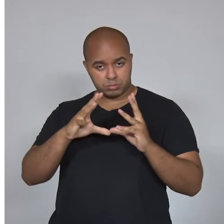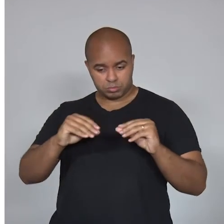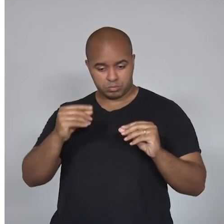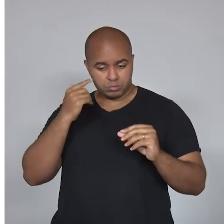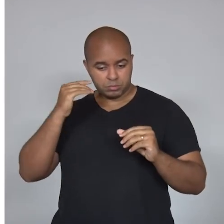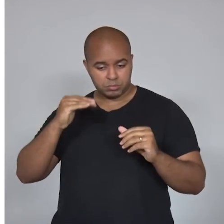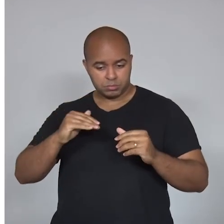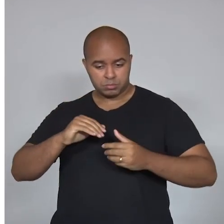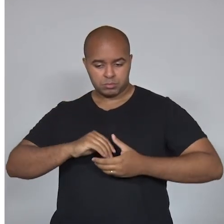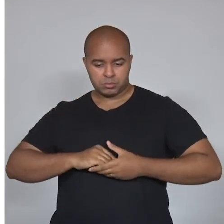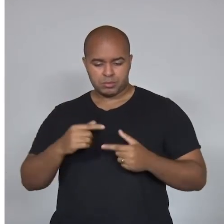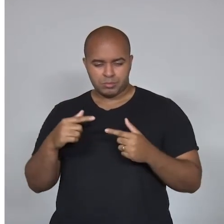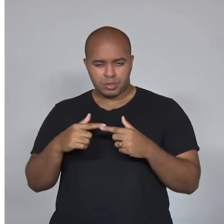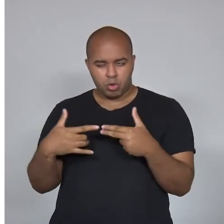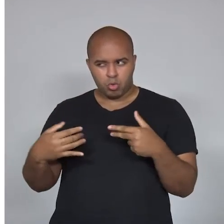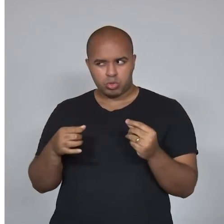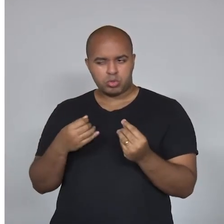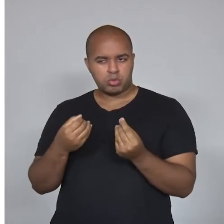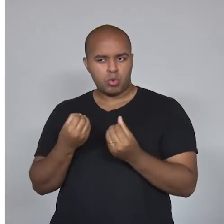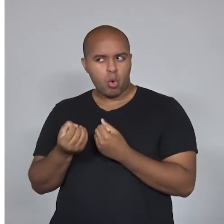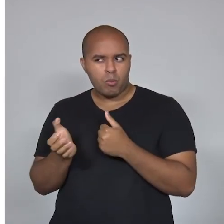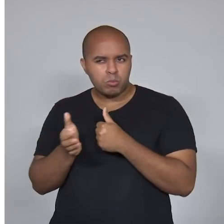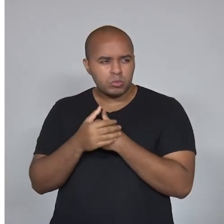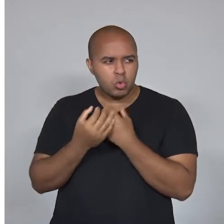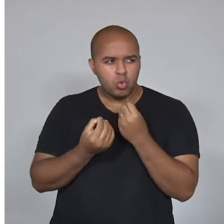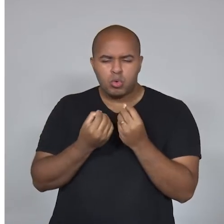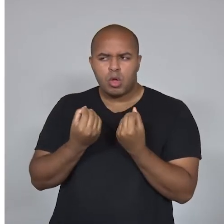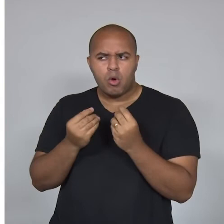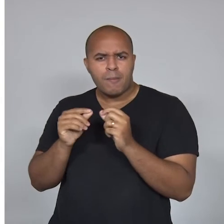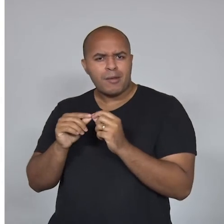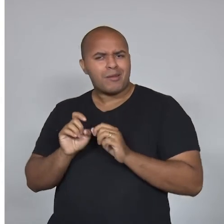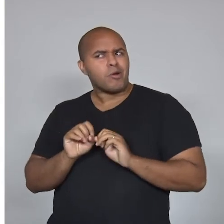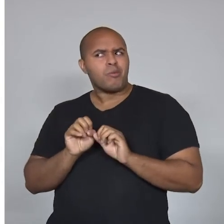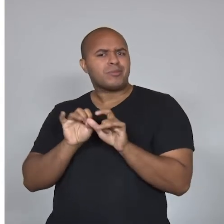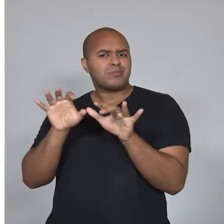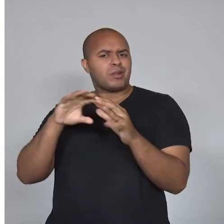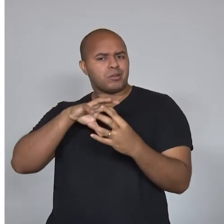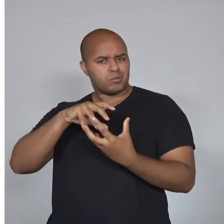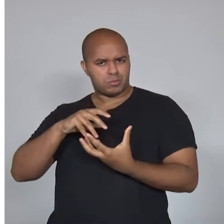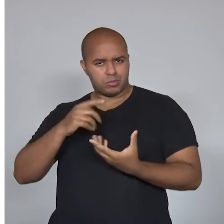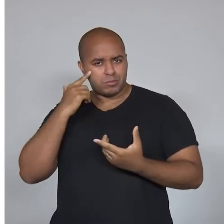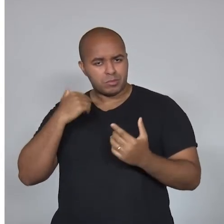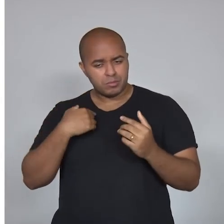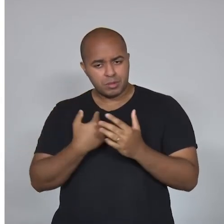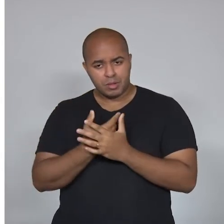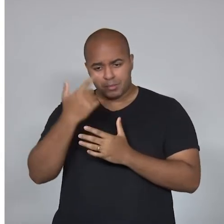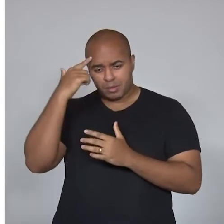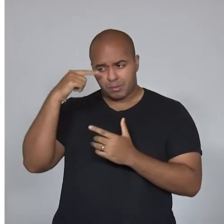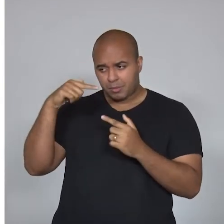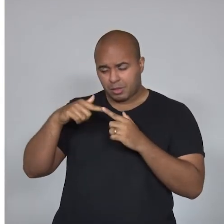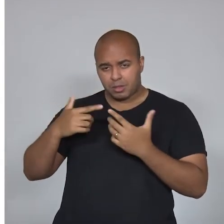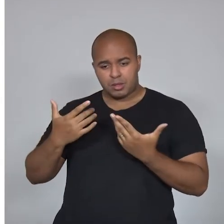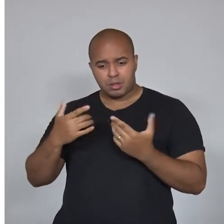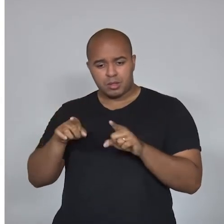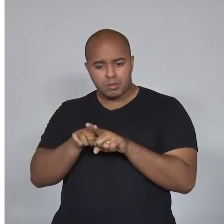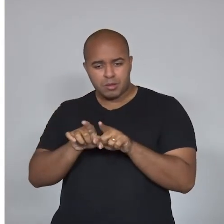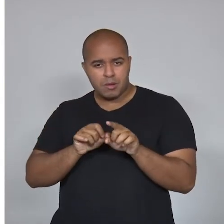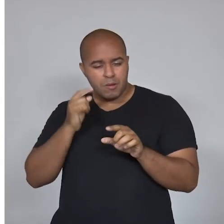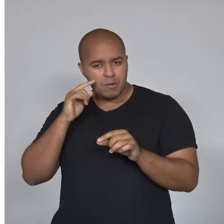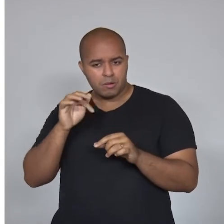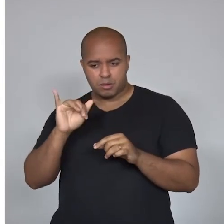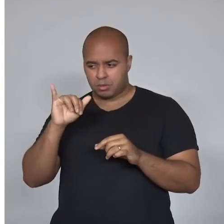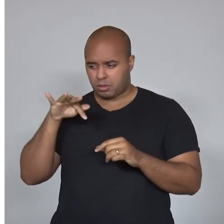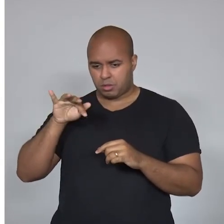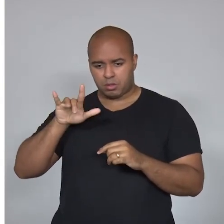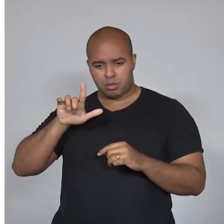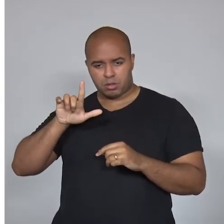Like the mystery surrounding its biological origins, there are many theories about where the influenza